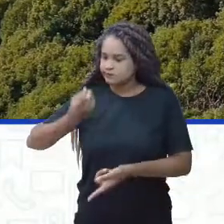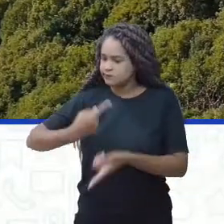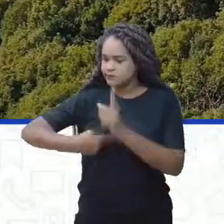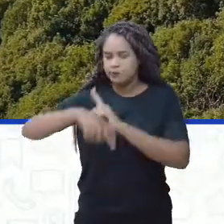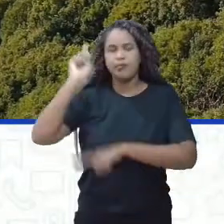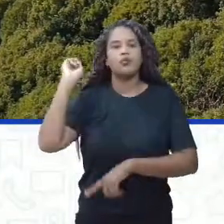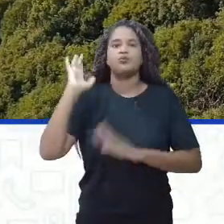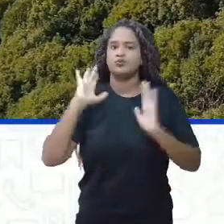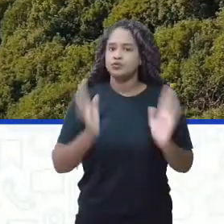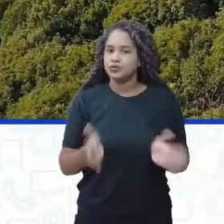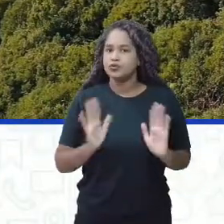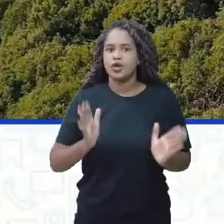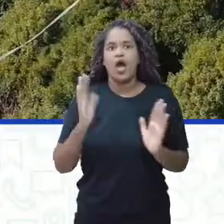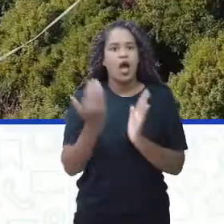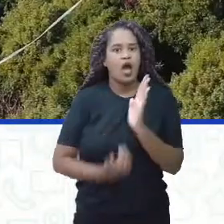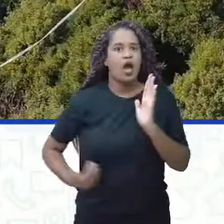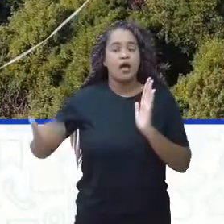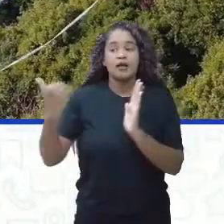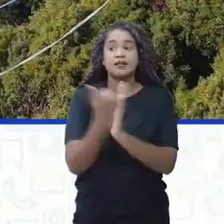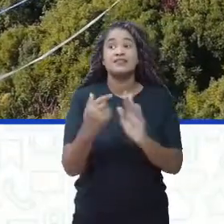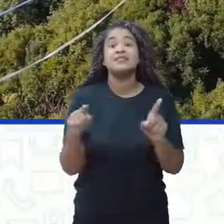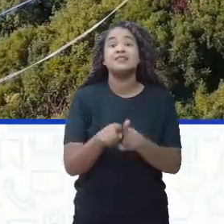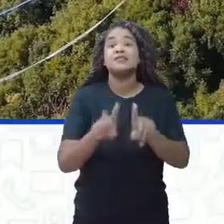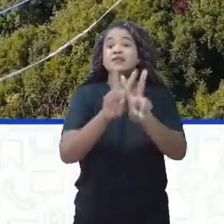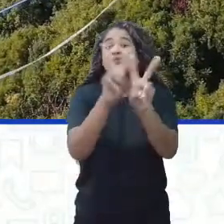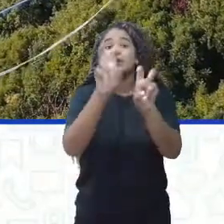slackline, e também o conhecimento de escalada.